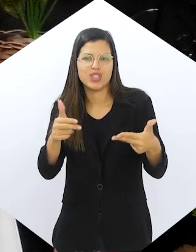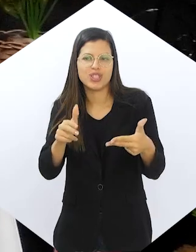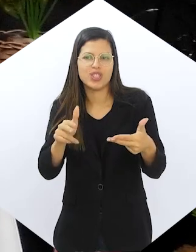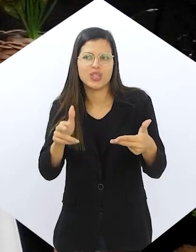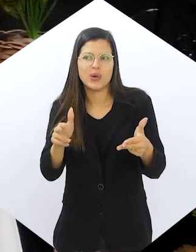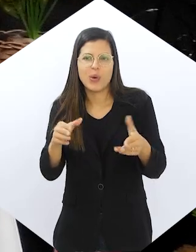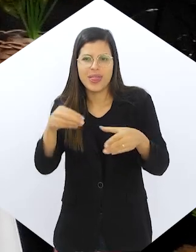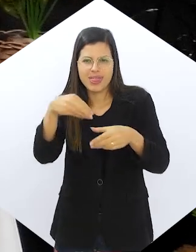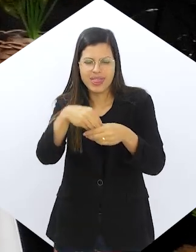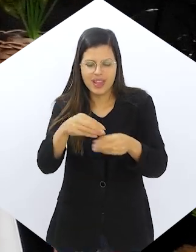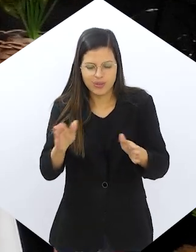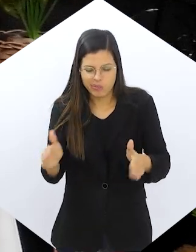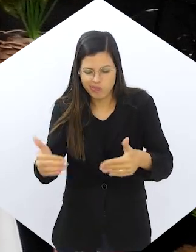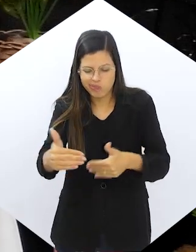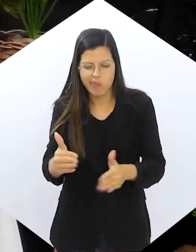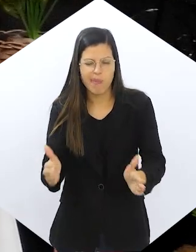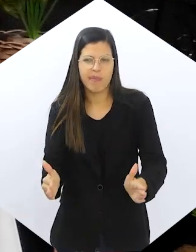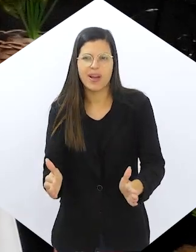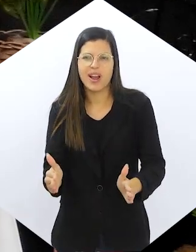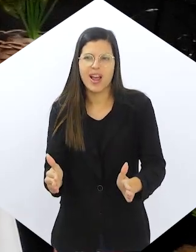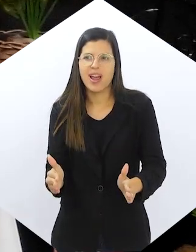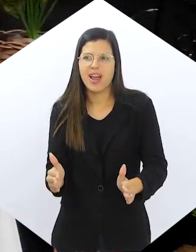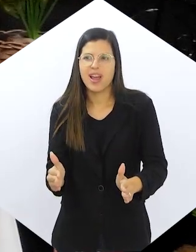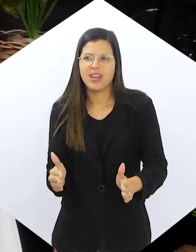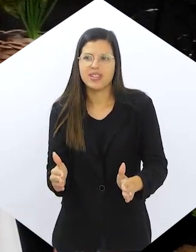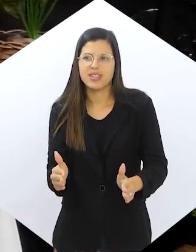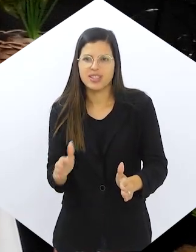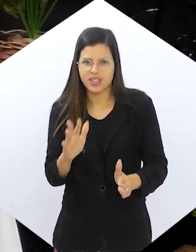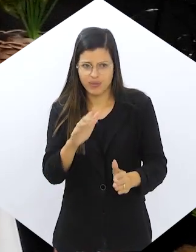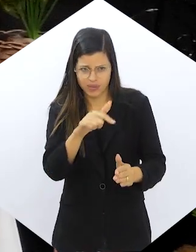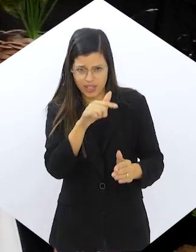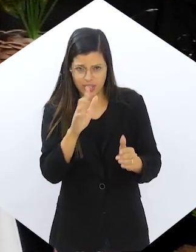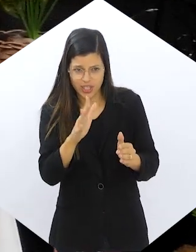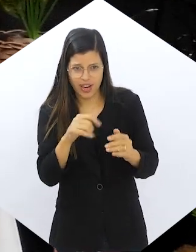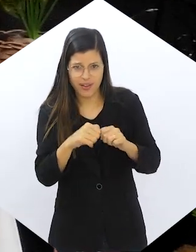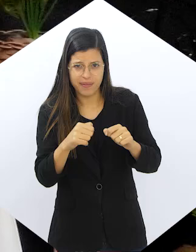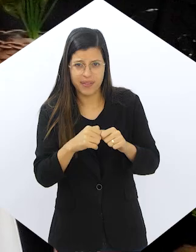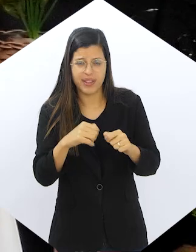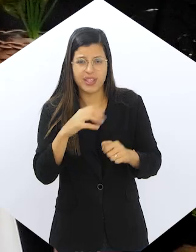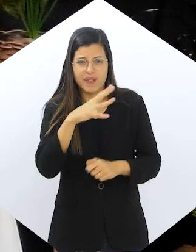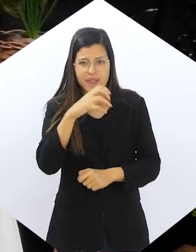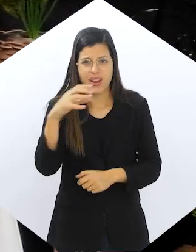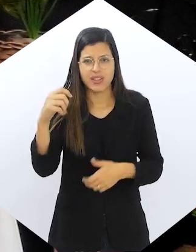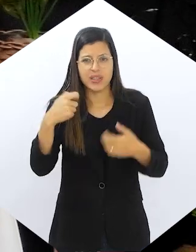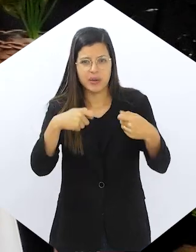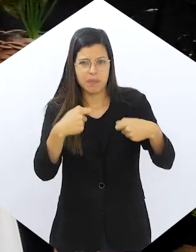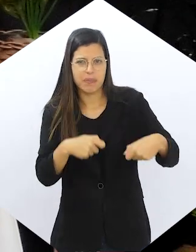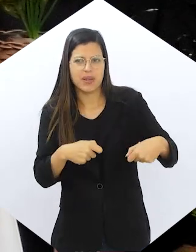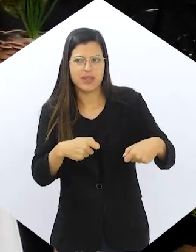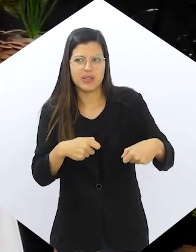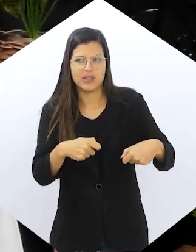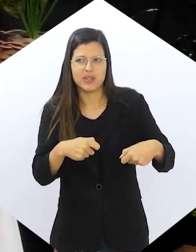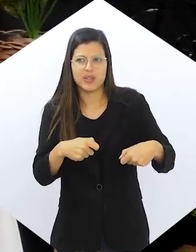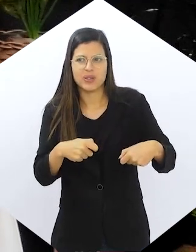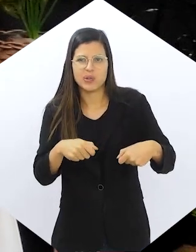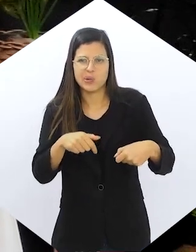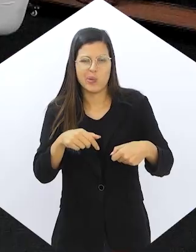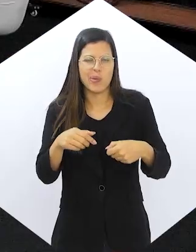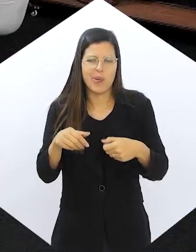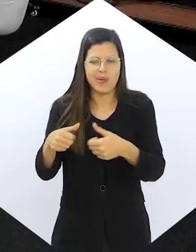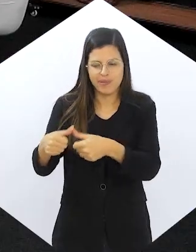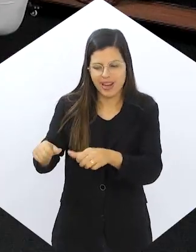bagageiro. Não, é horrível. Como é que fica o coração do dono, né? Você já fez alguma viagem que teve que deixar ele para trás para não colocar